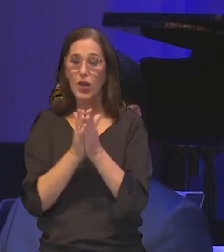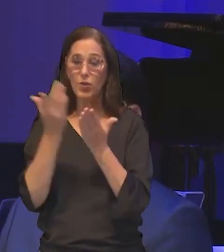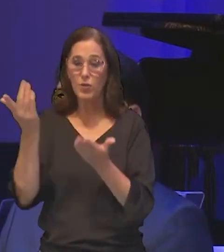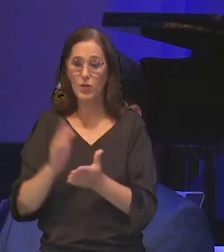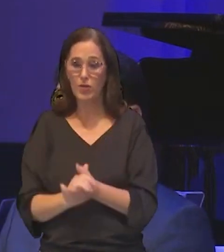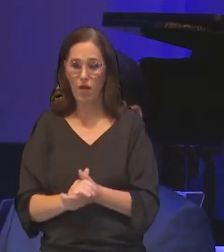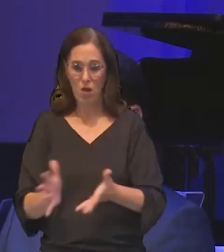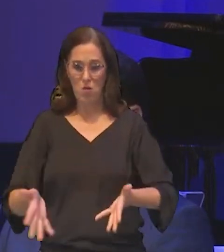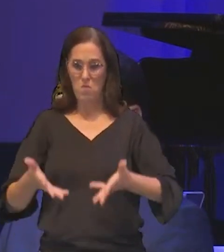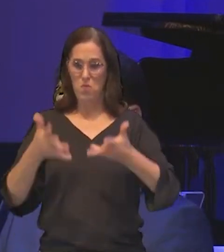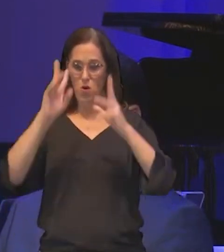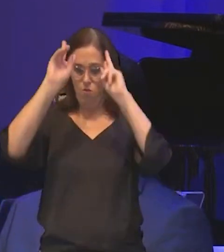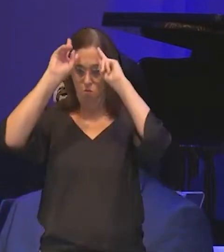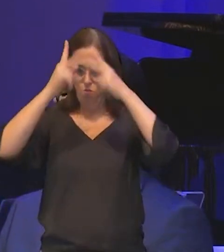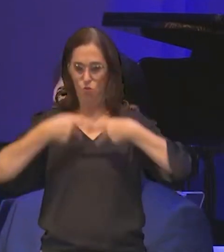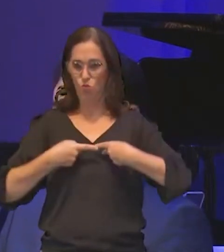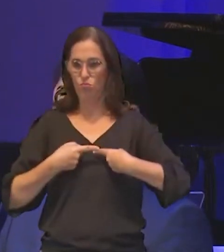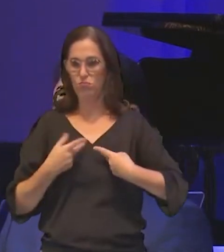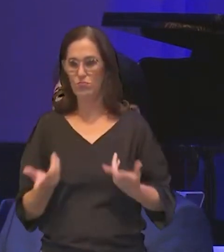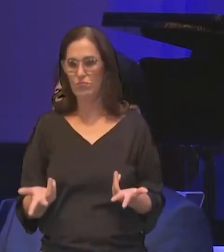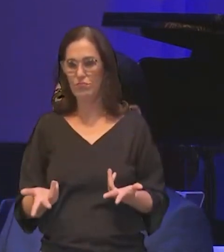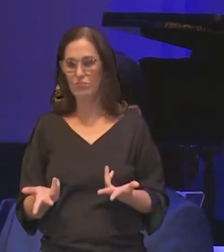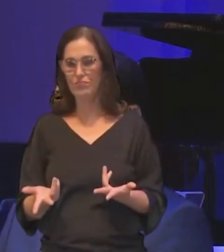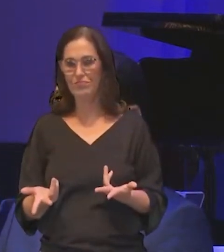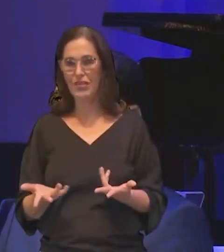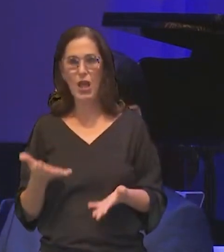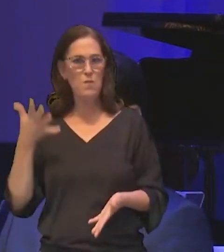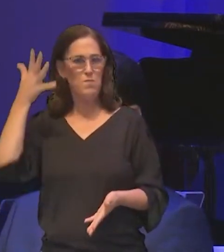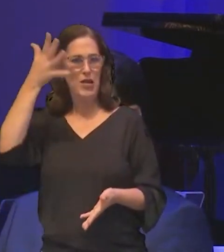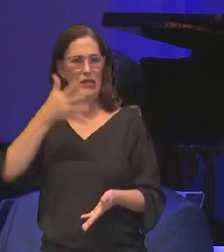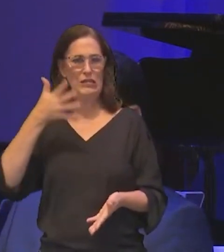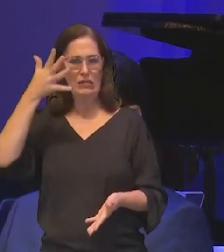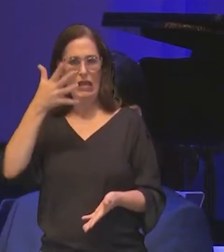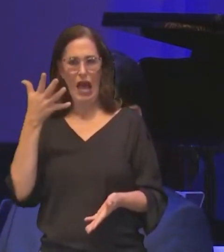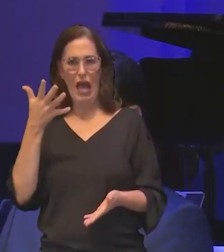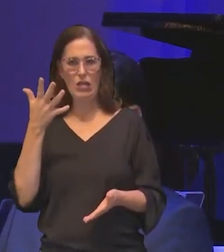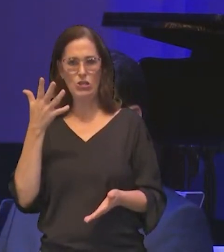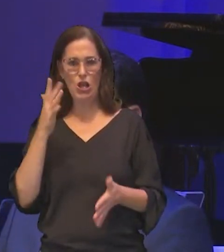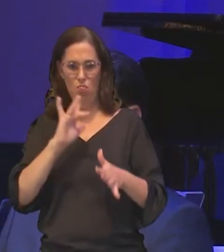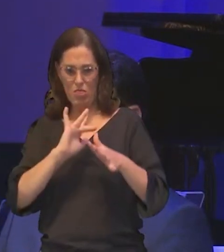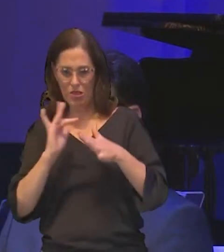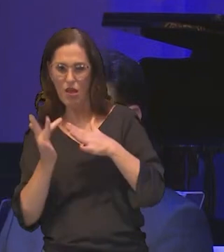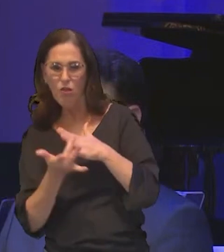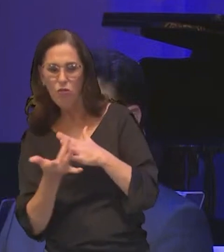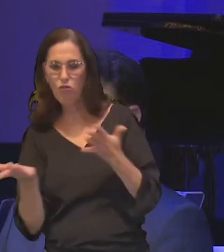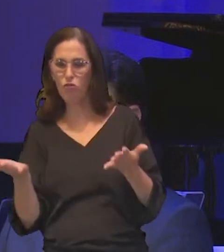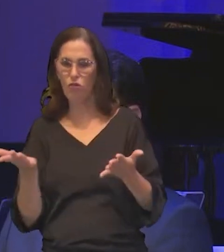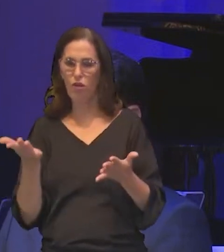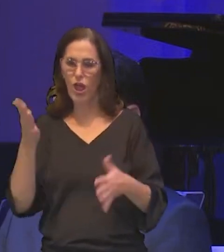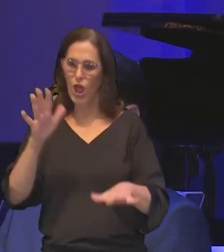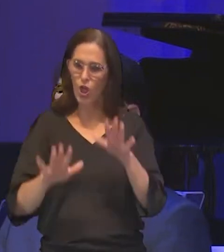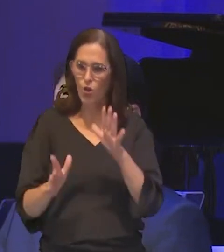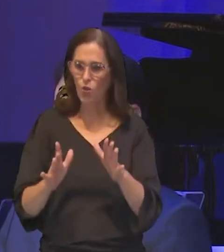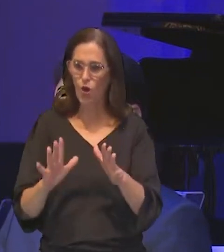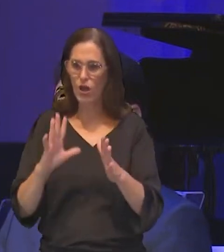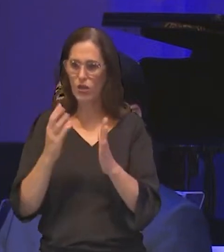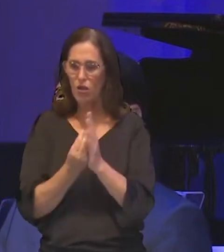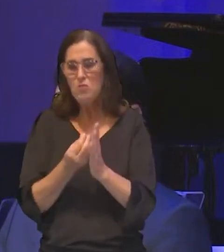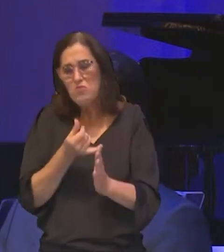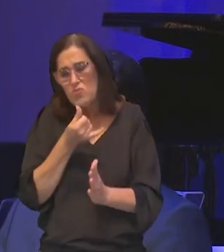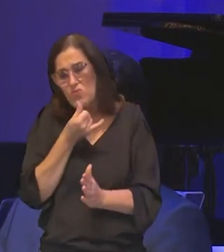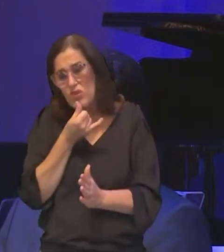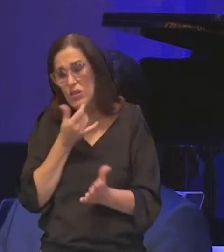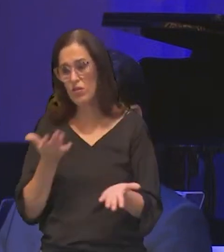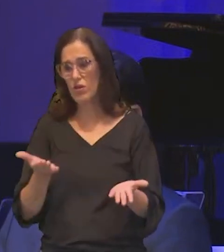para engrandecimento próprio. Vemos mensagens por aí nas redes sociais, em algumas igrejas, infelizmente,